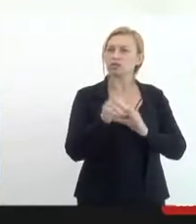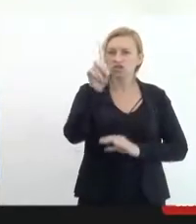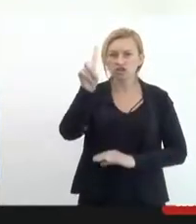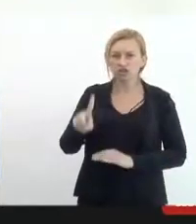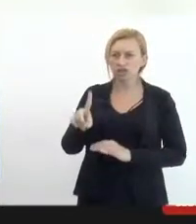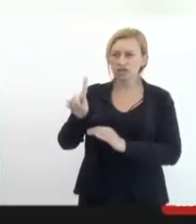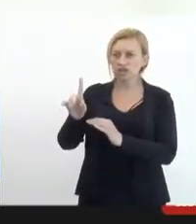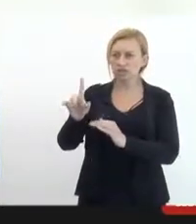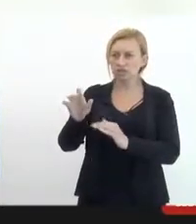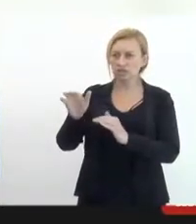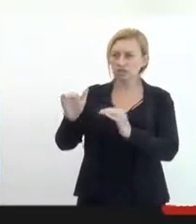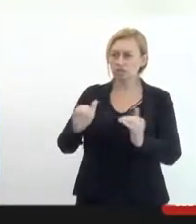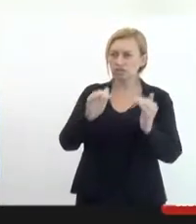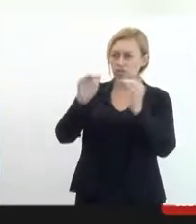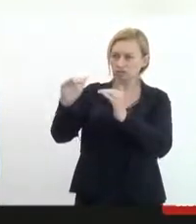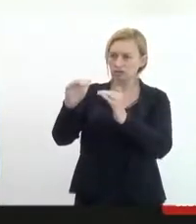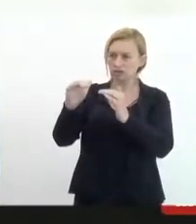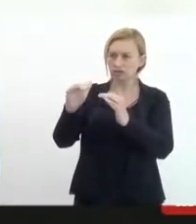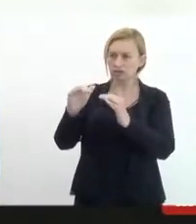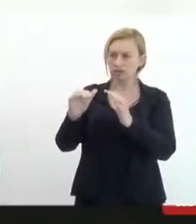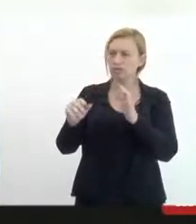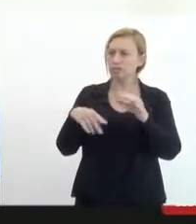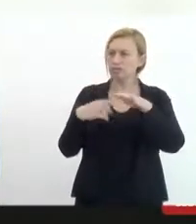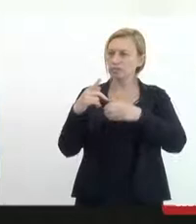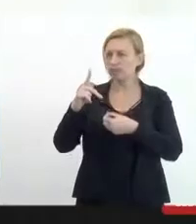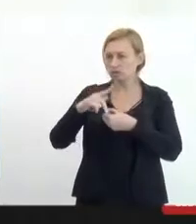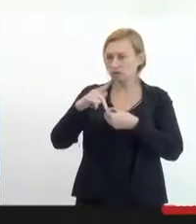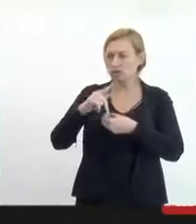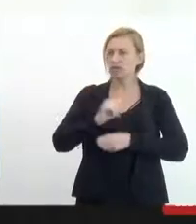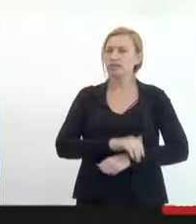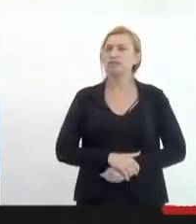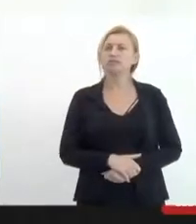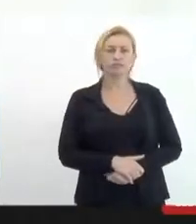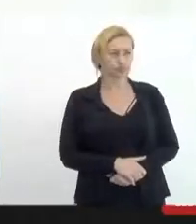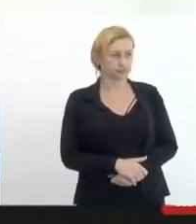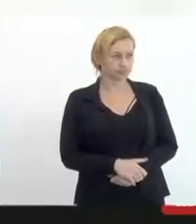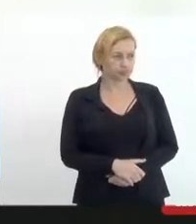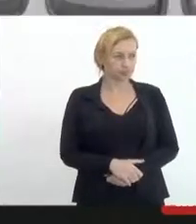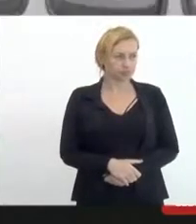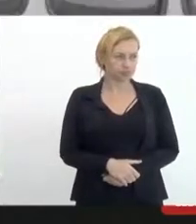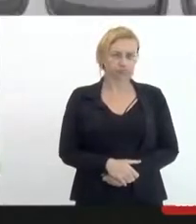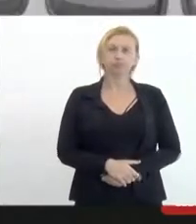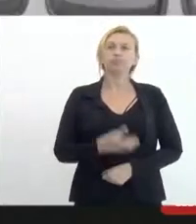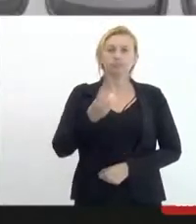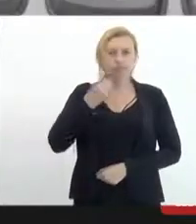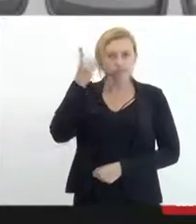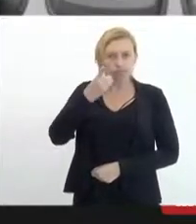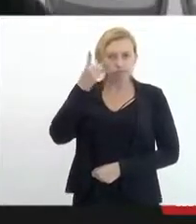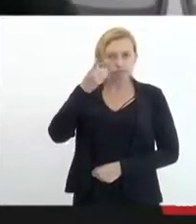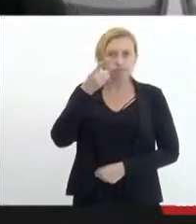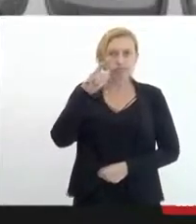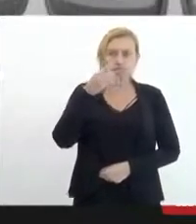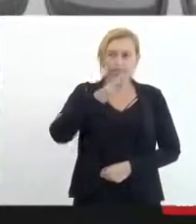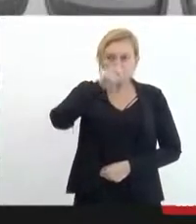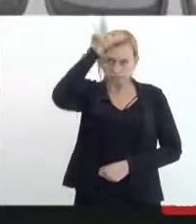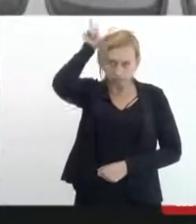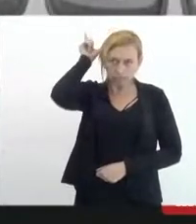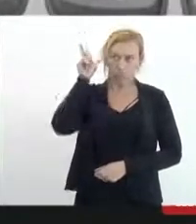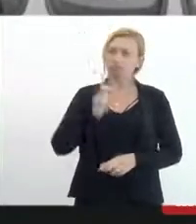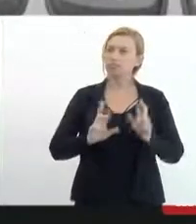maior da Petrobras. Bem, deputado Luiz Paulo, Com